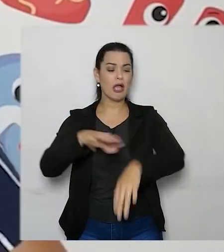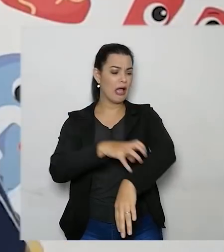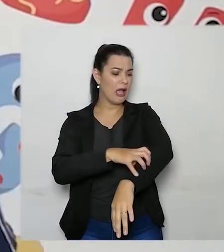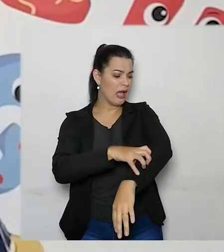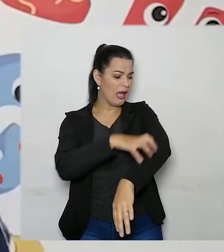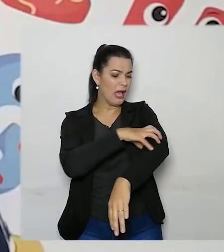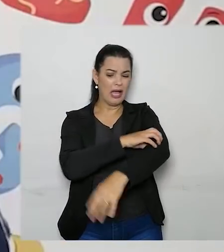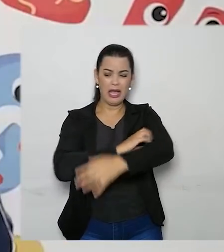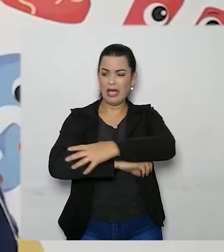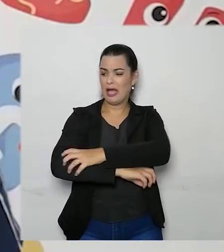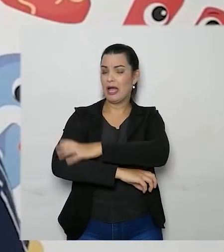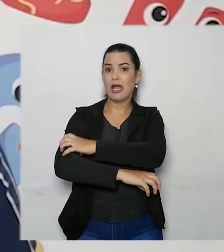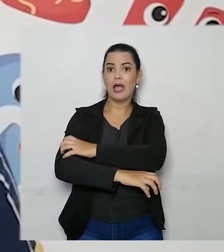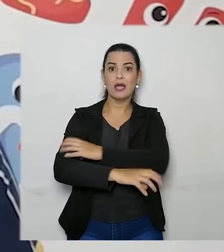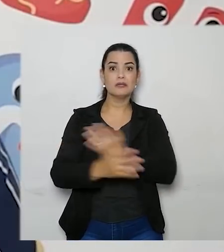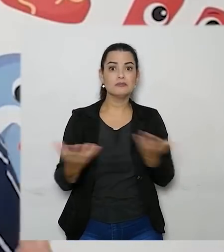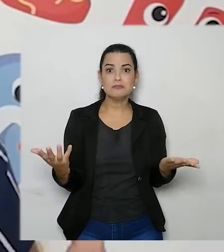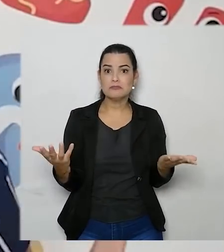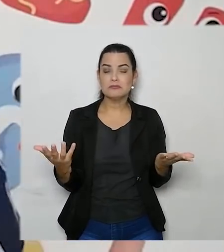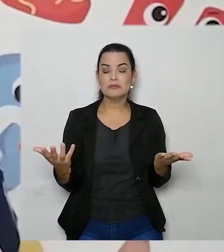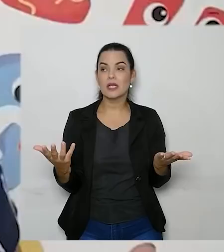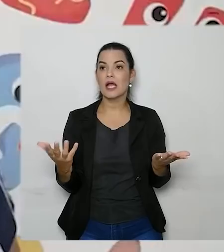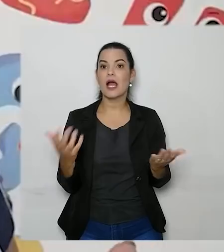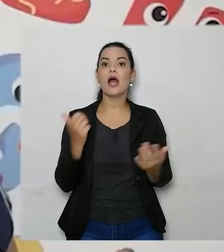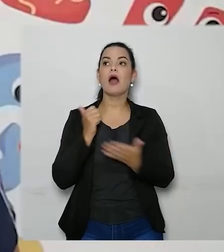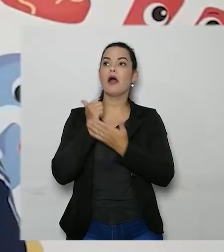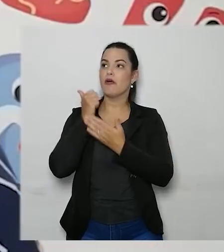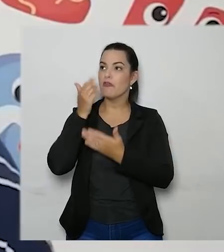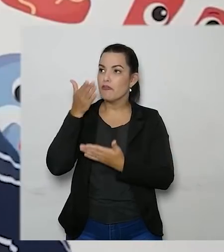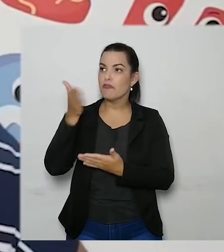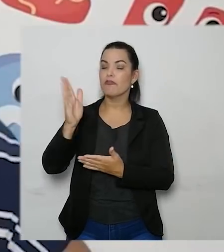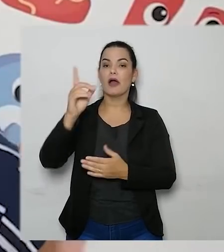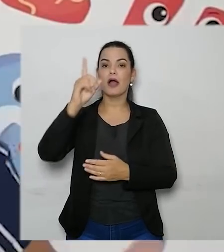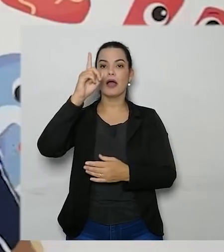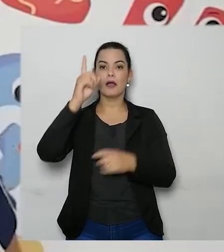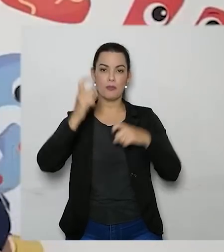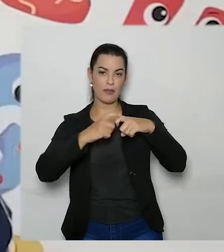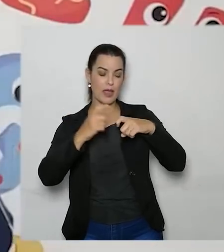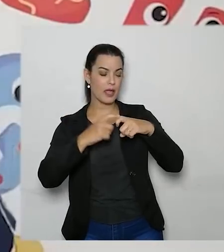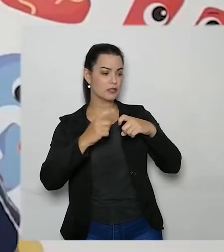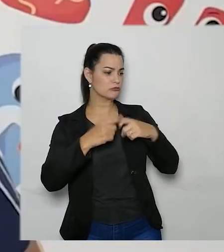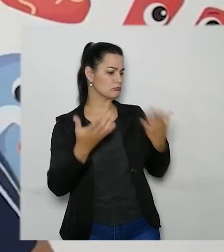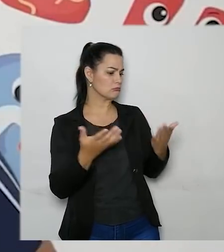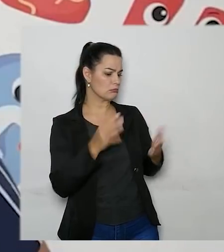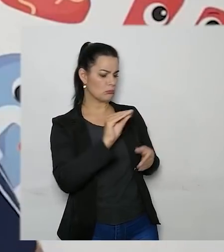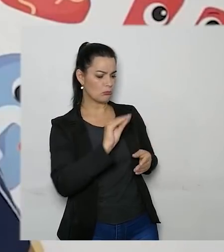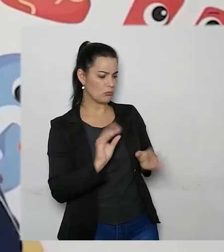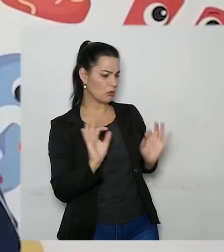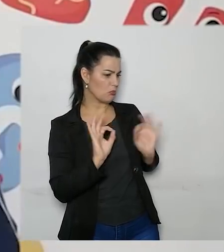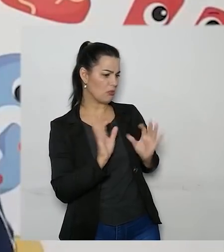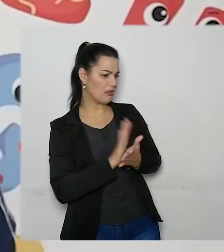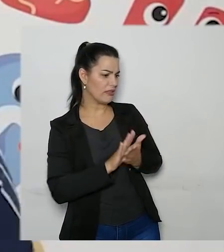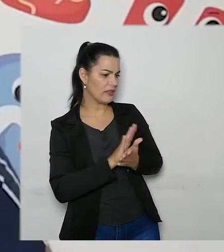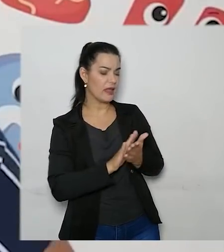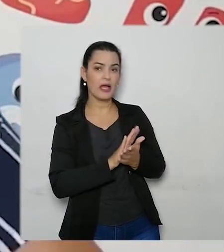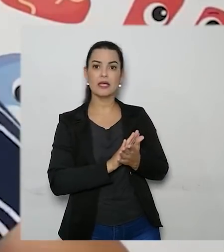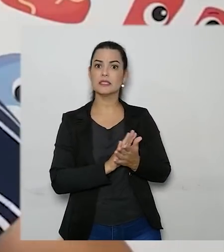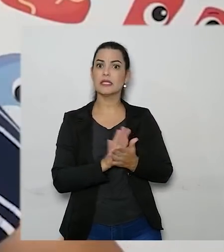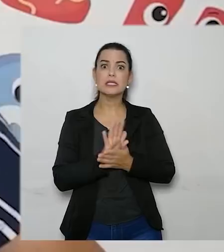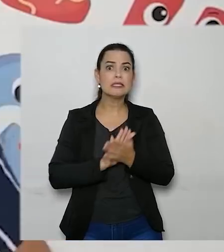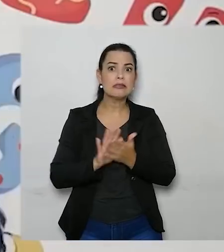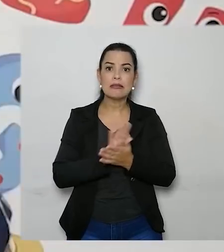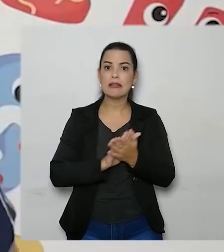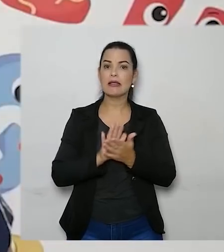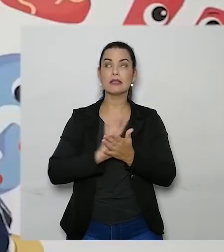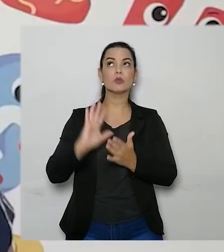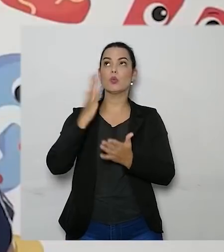sem nenhuma causa, né, médica, vamos dizer assim. A pessoa não se machucou, não torceu o pé, não